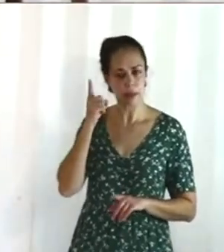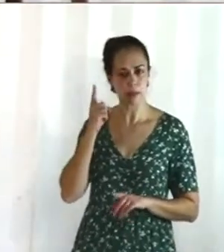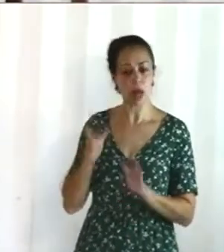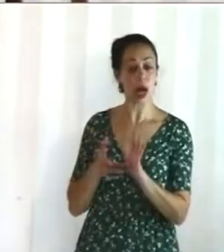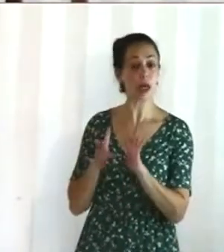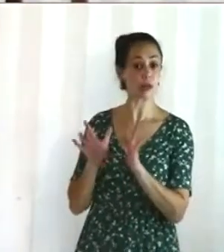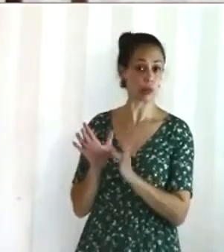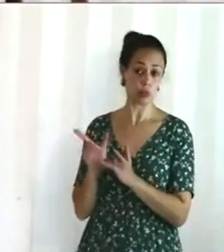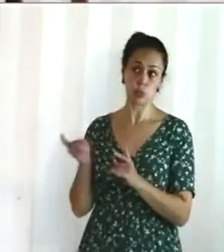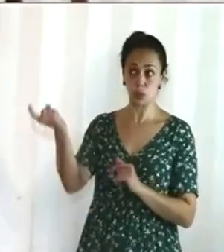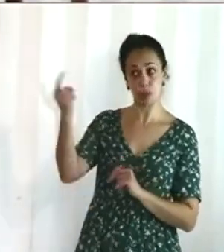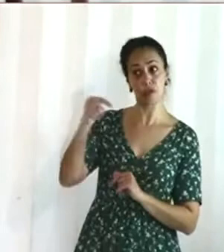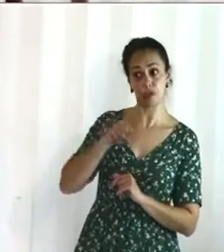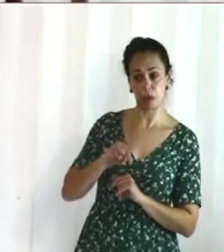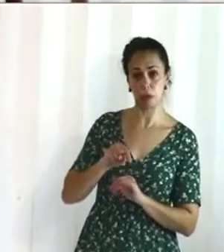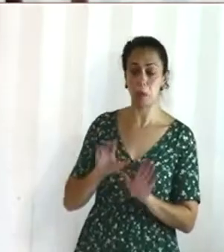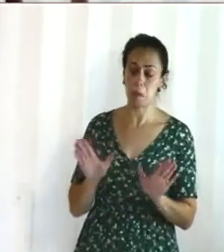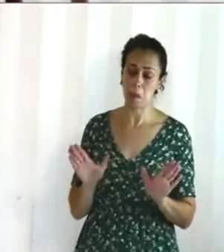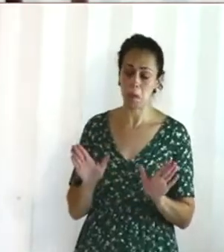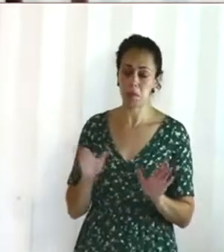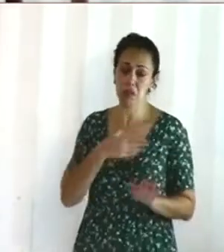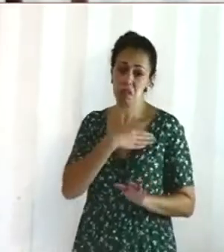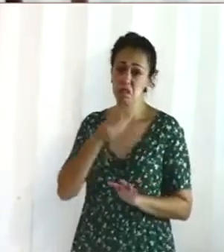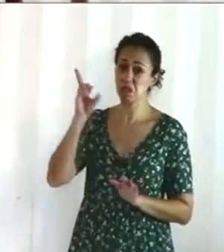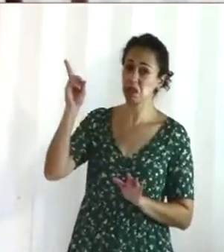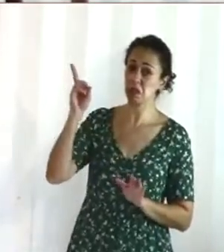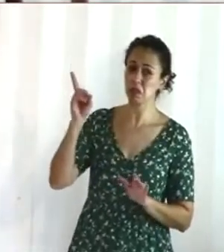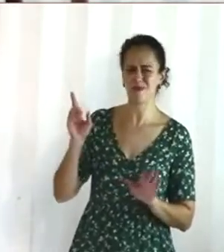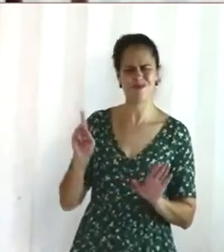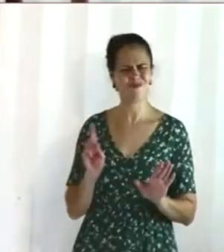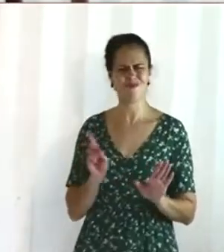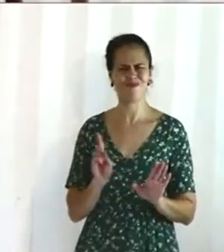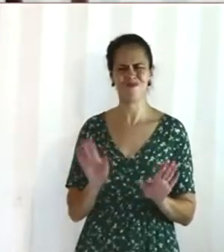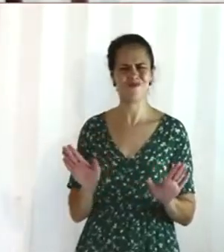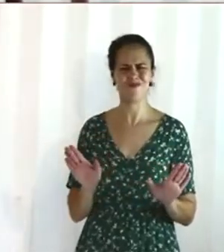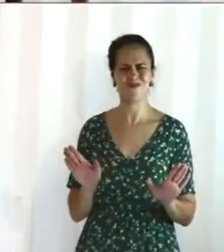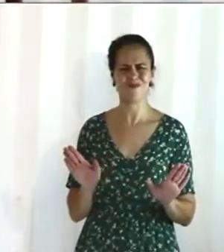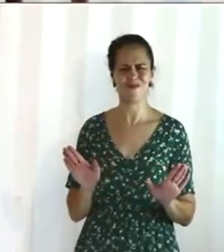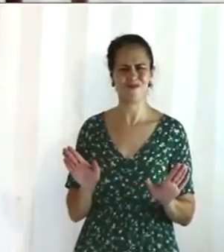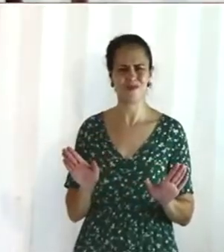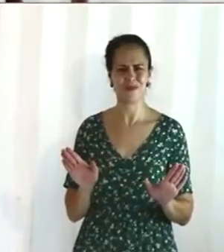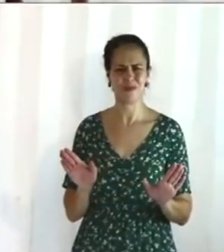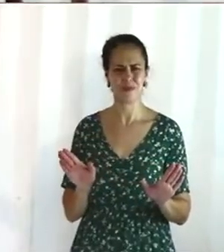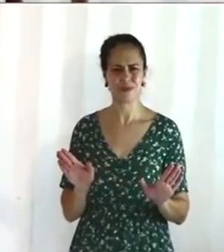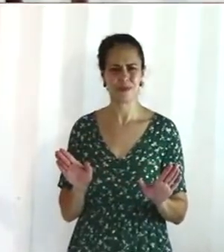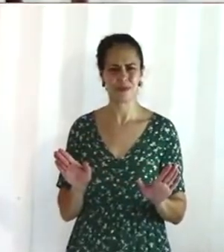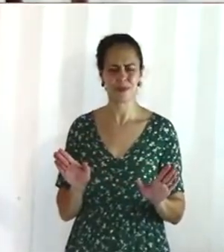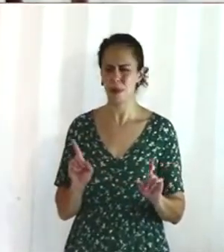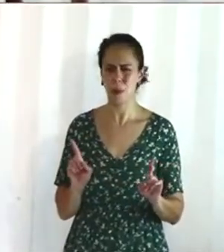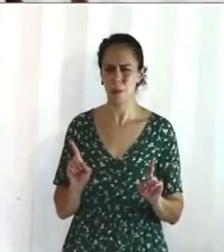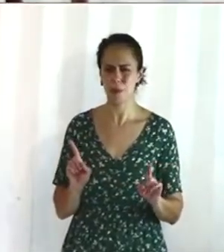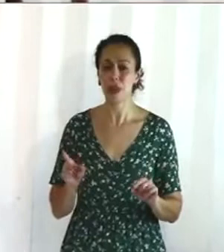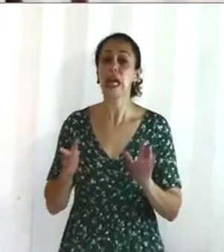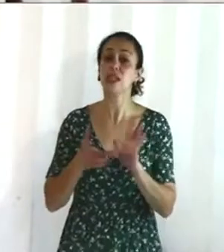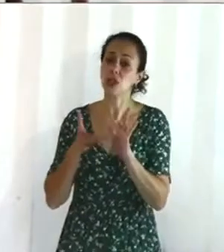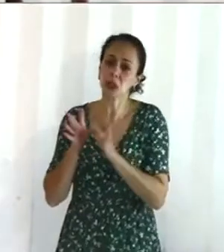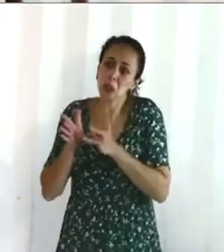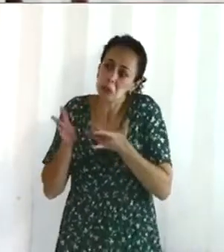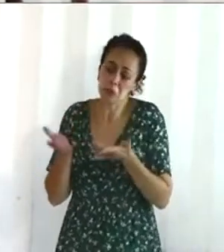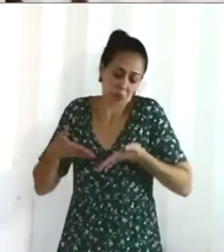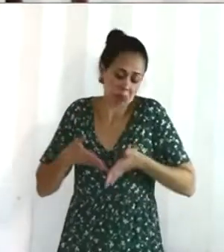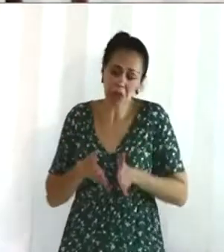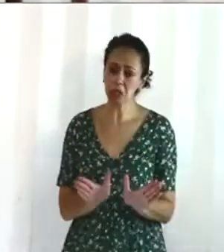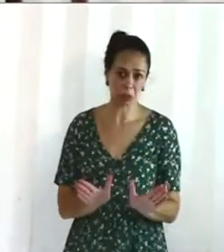ti, ó Pai, o Espírito sai. Então para Cerinto era assim que eles pensavam. Jesus era